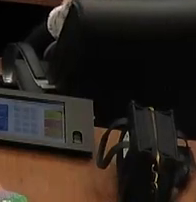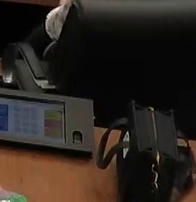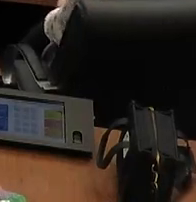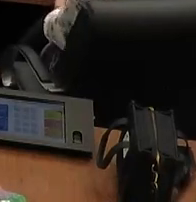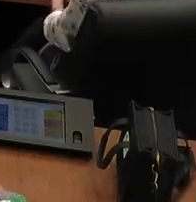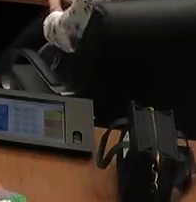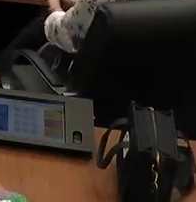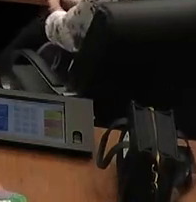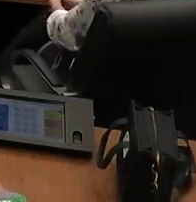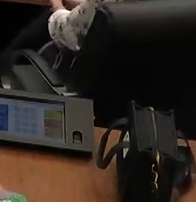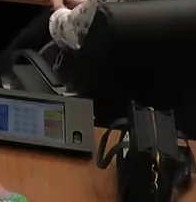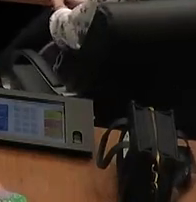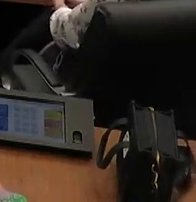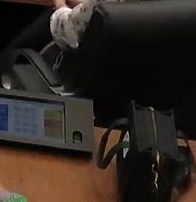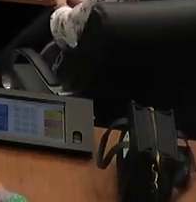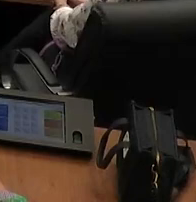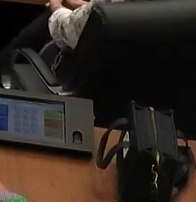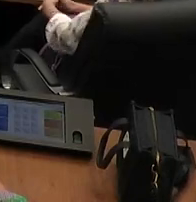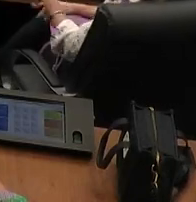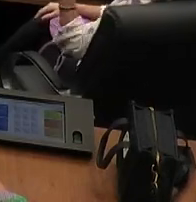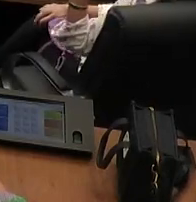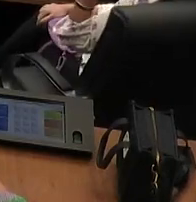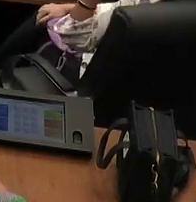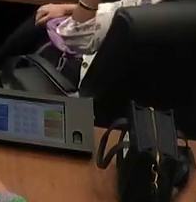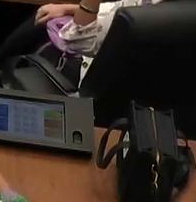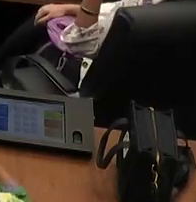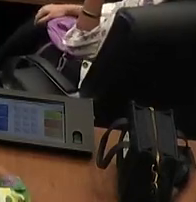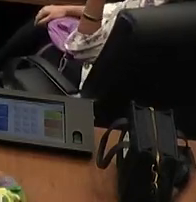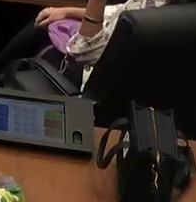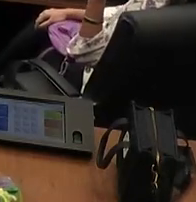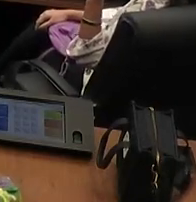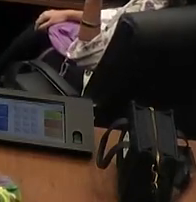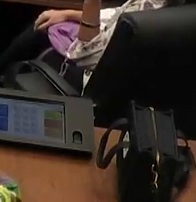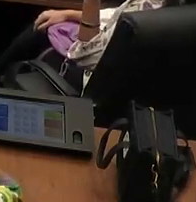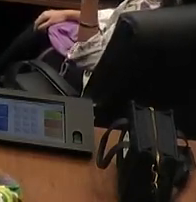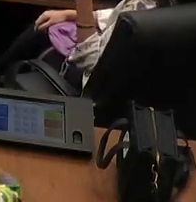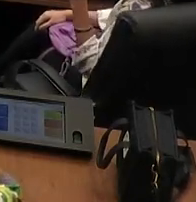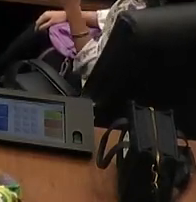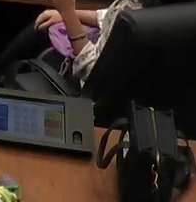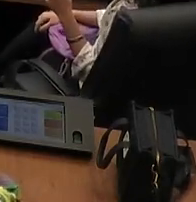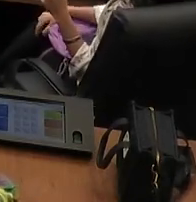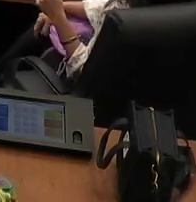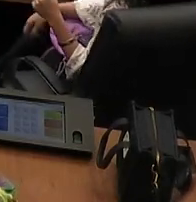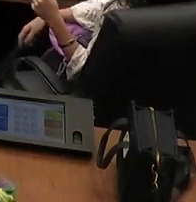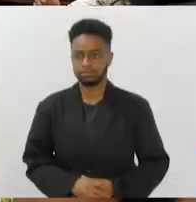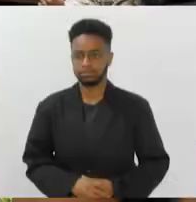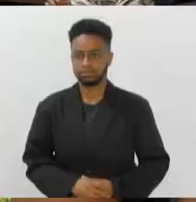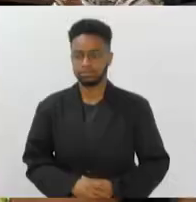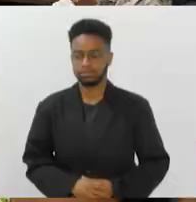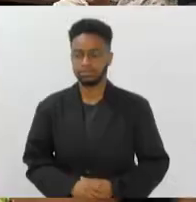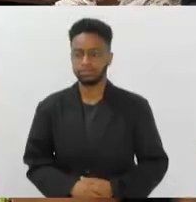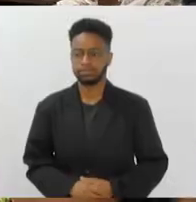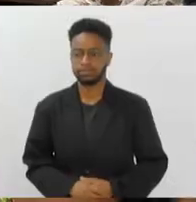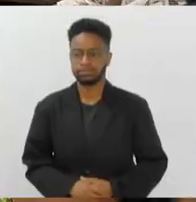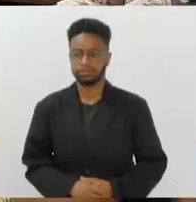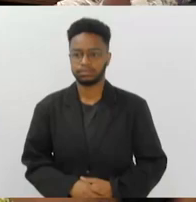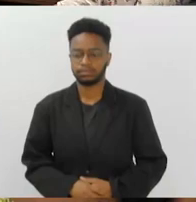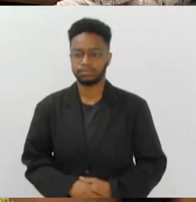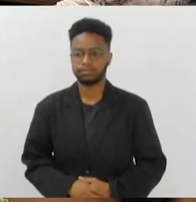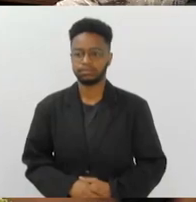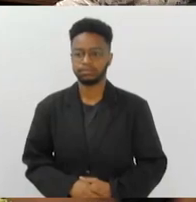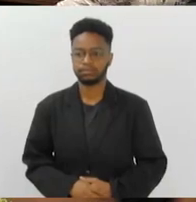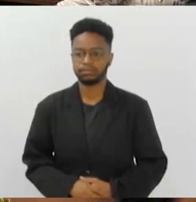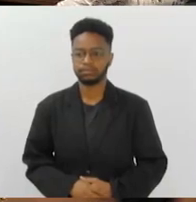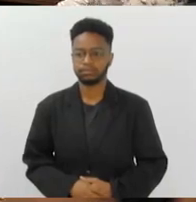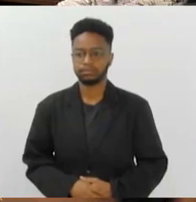Zona Mental 2024. Somos resistência e negra nossa consciência.